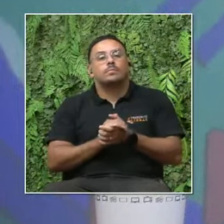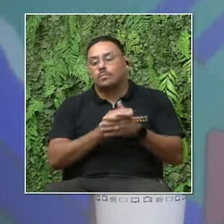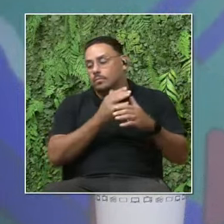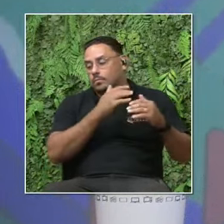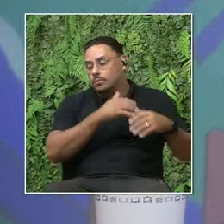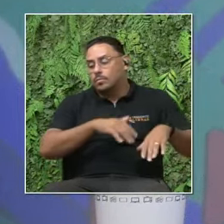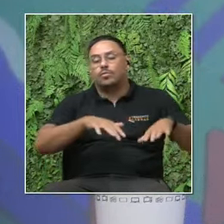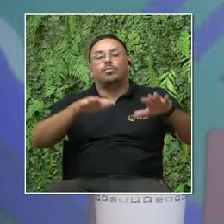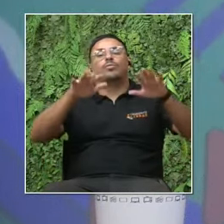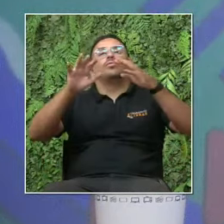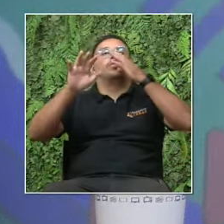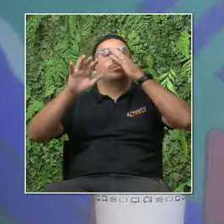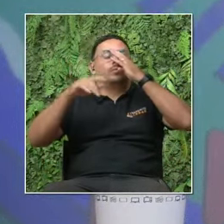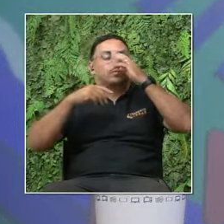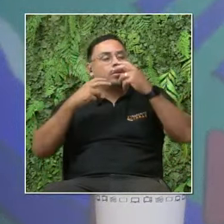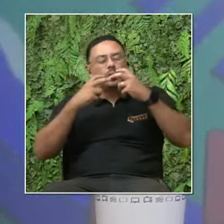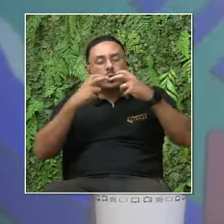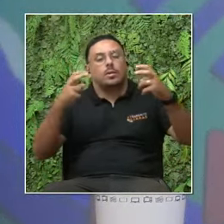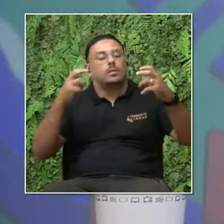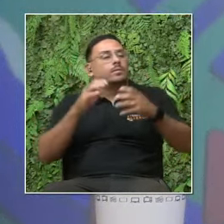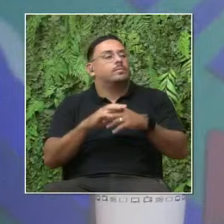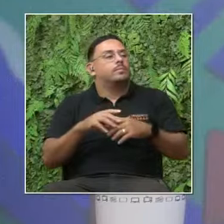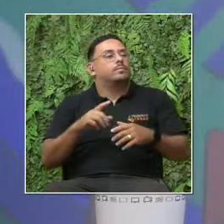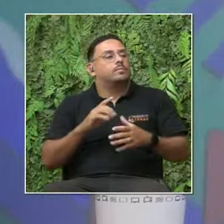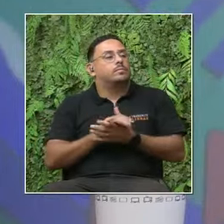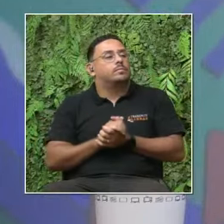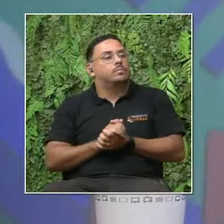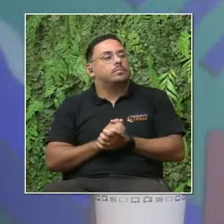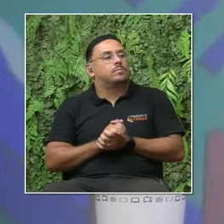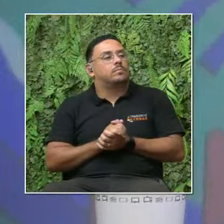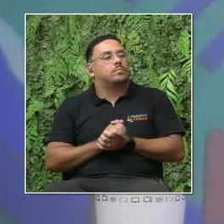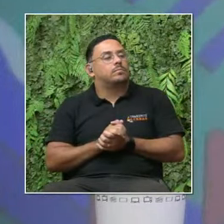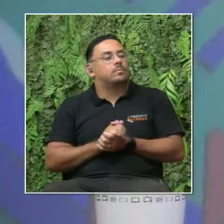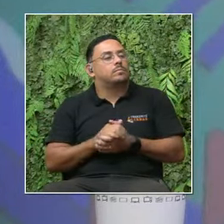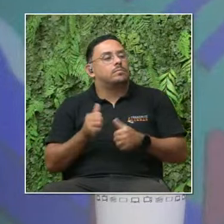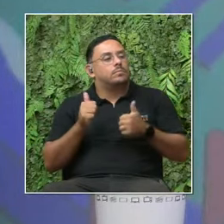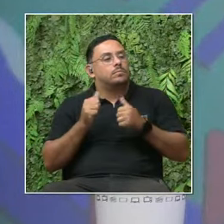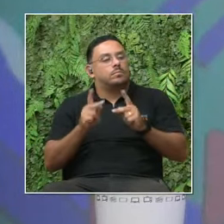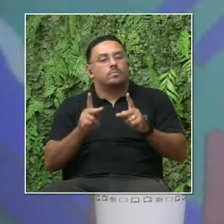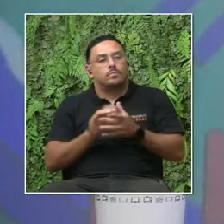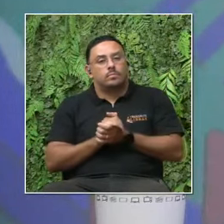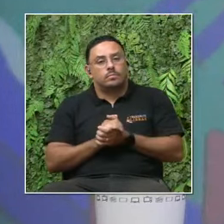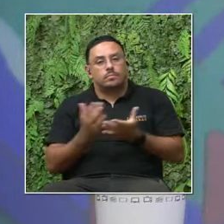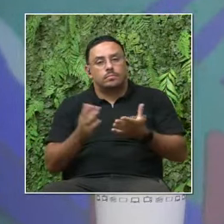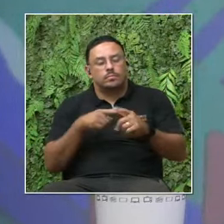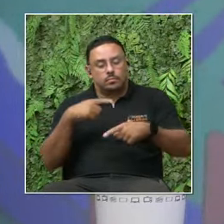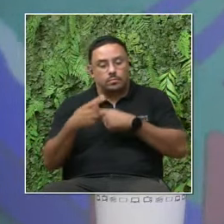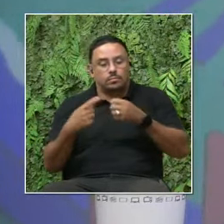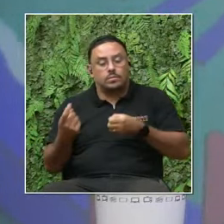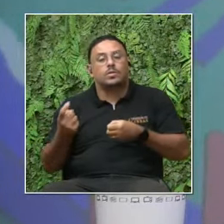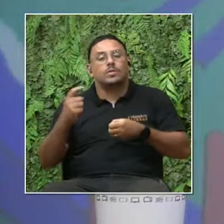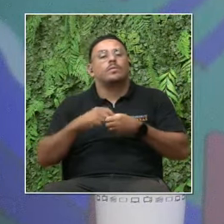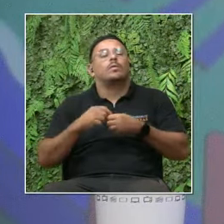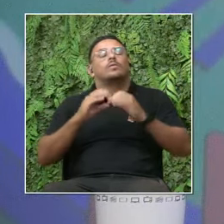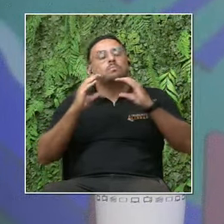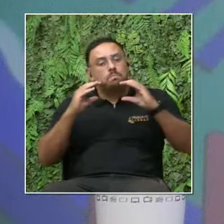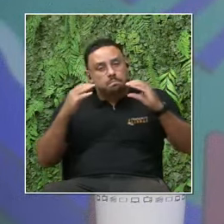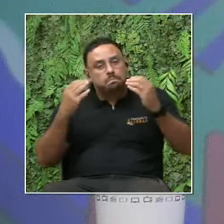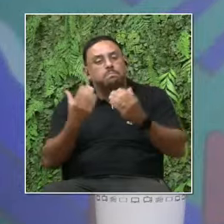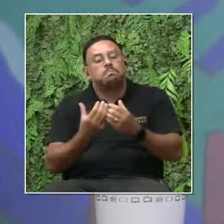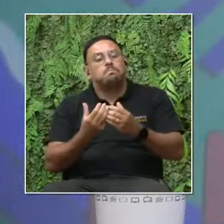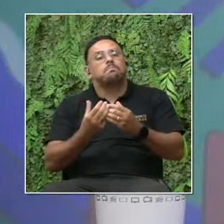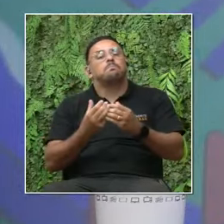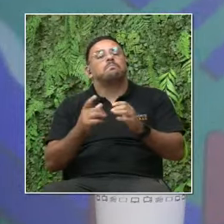aí a ola levar o nosso Tudo bem daqui a pouquinho a gente volta a falar do estádio assim